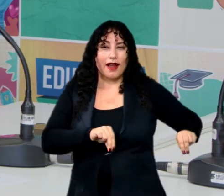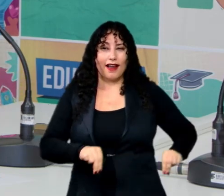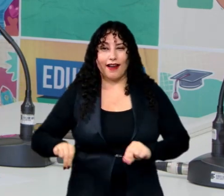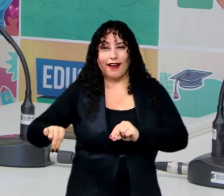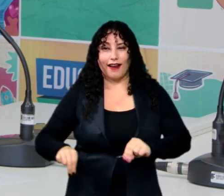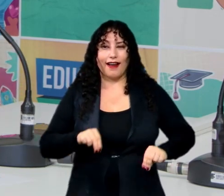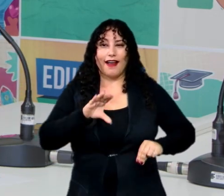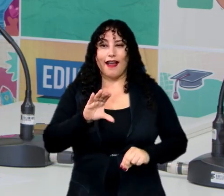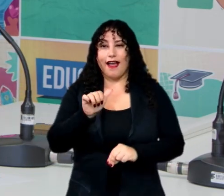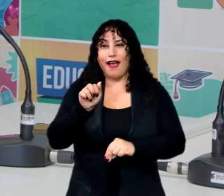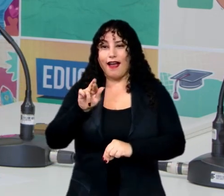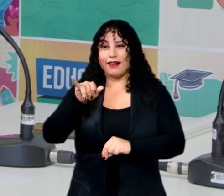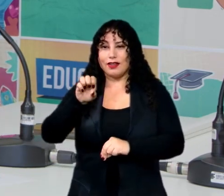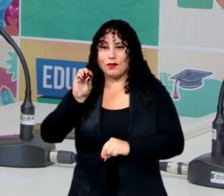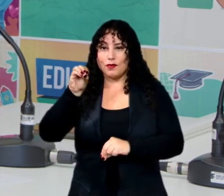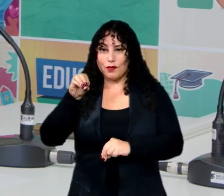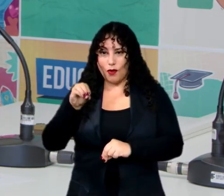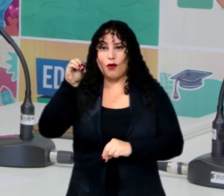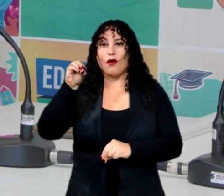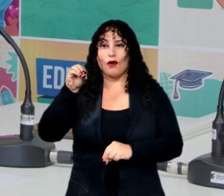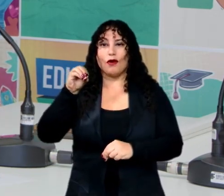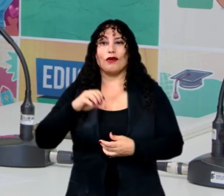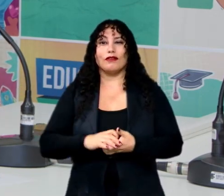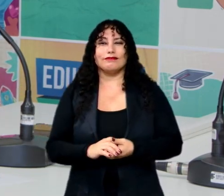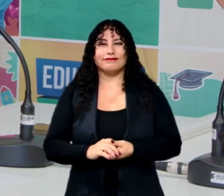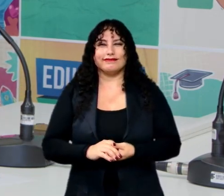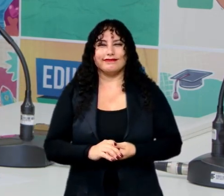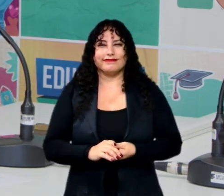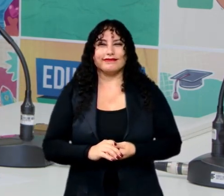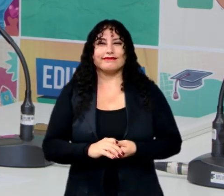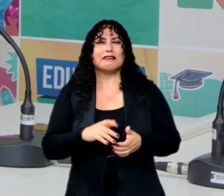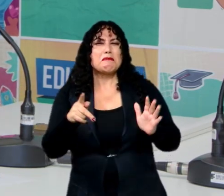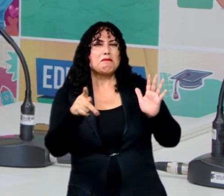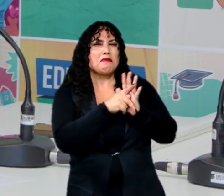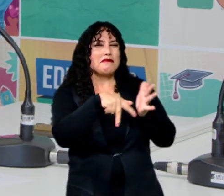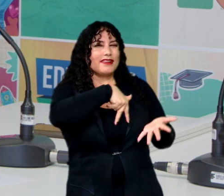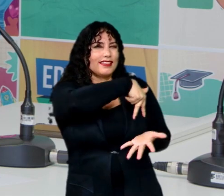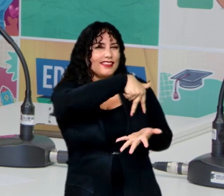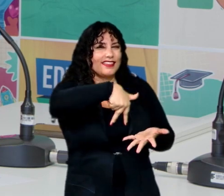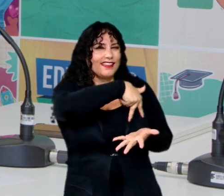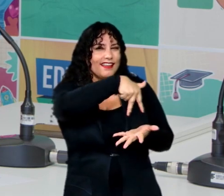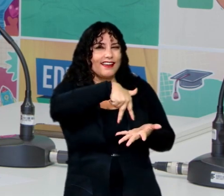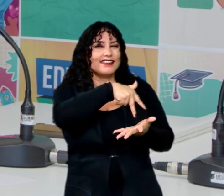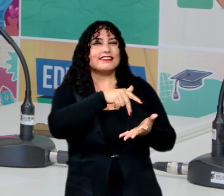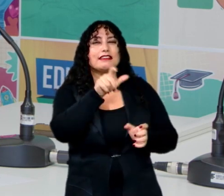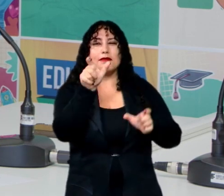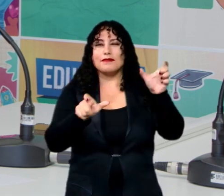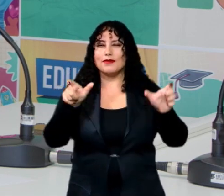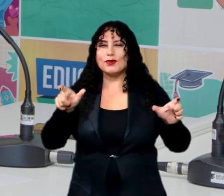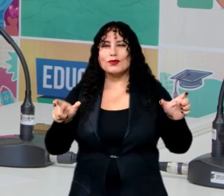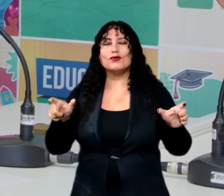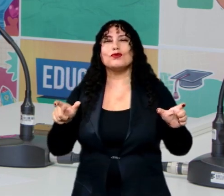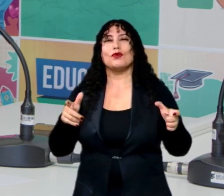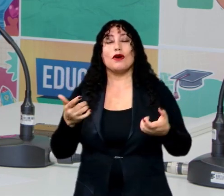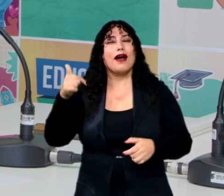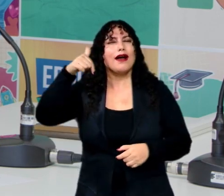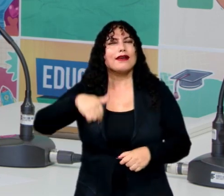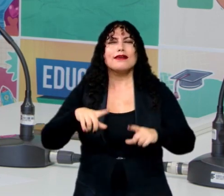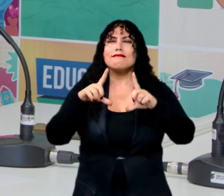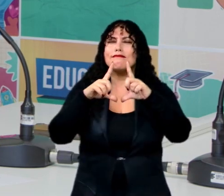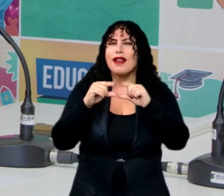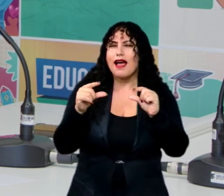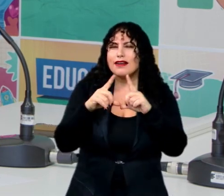linha assim. Essas danças, mesmo tendo essas pessoas aqui em Brasília